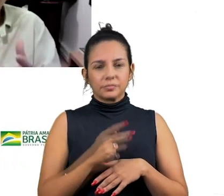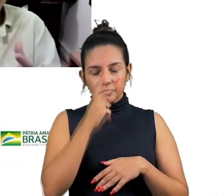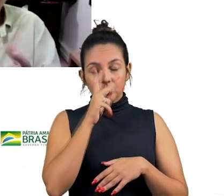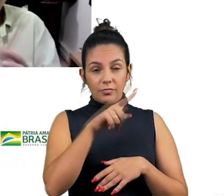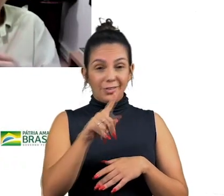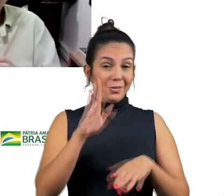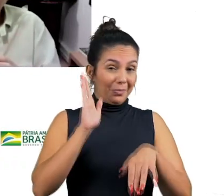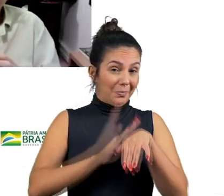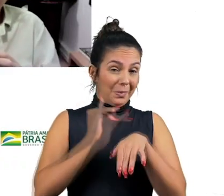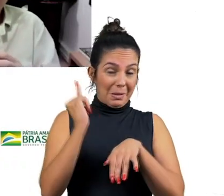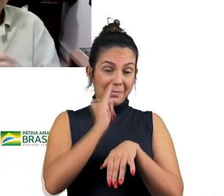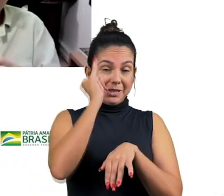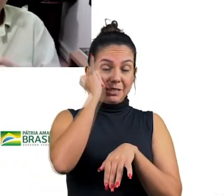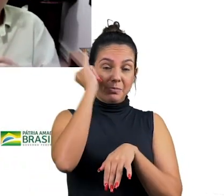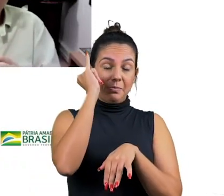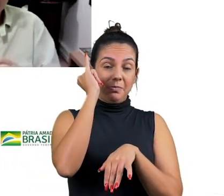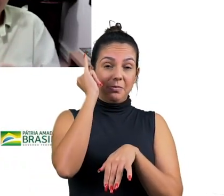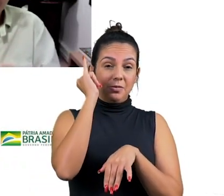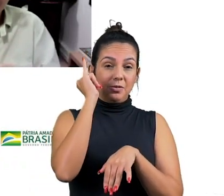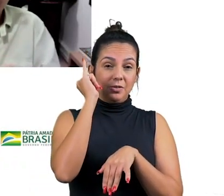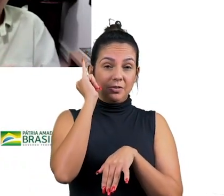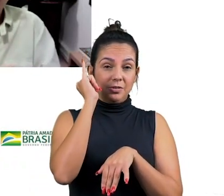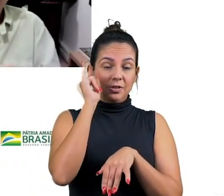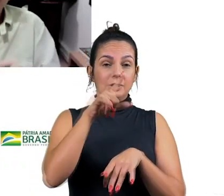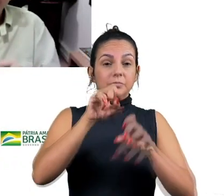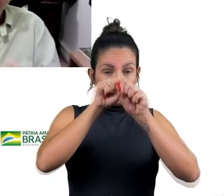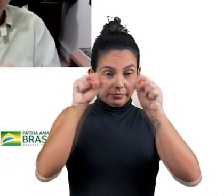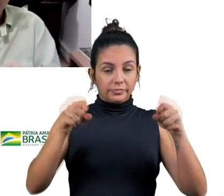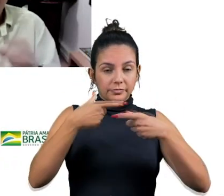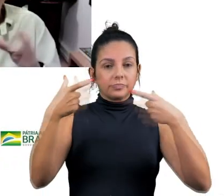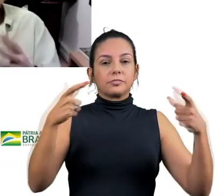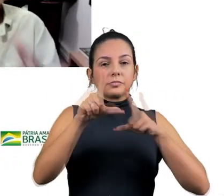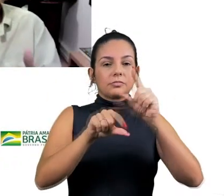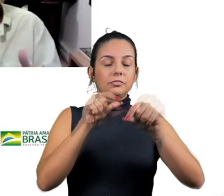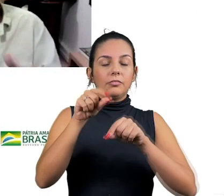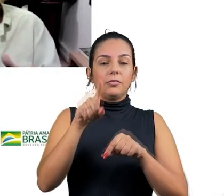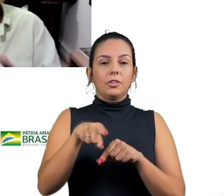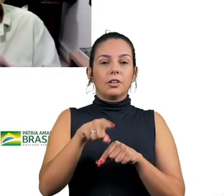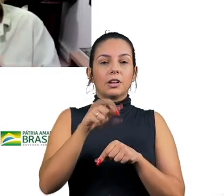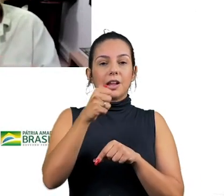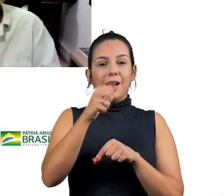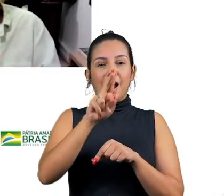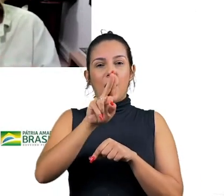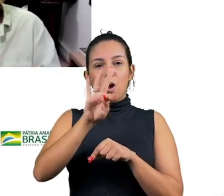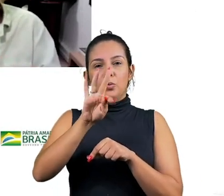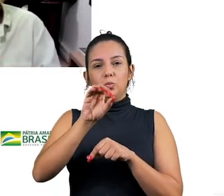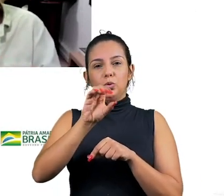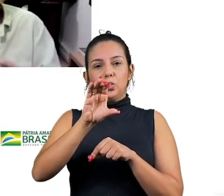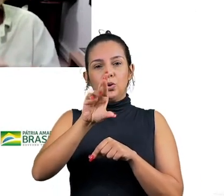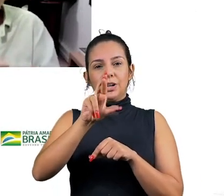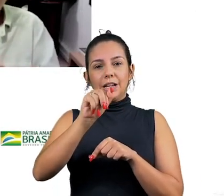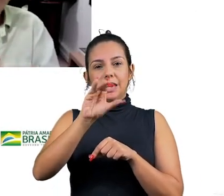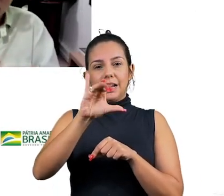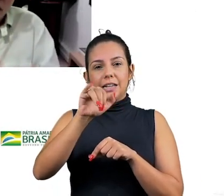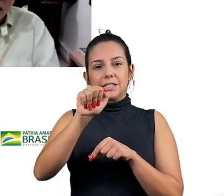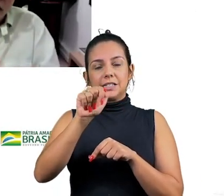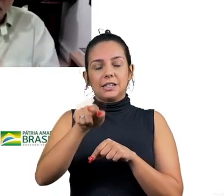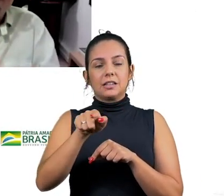componente fundamental que erode a democracia é a autocracia, é